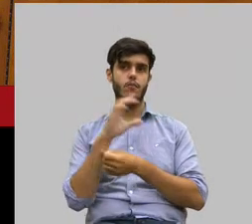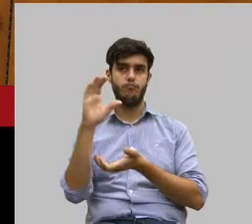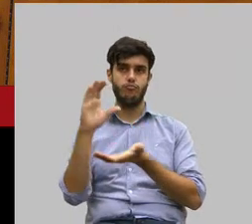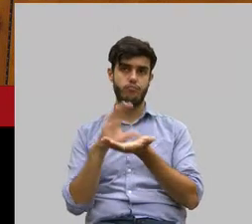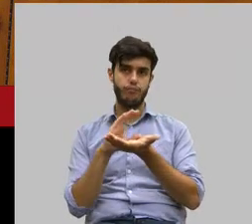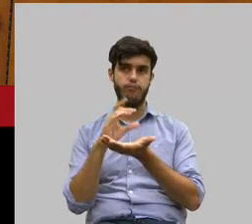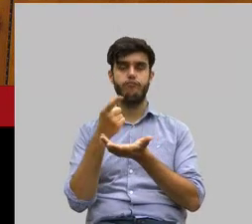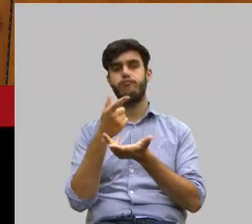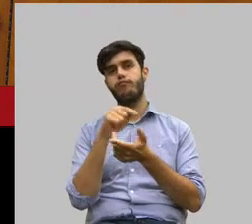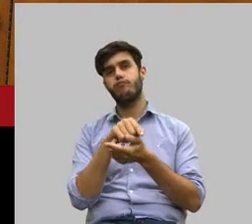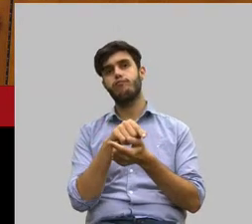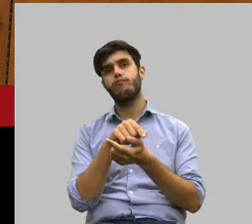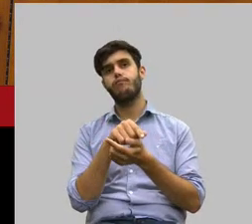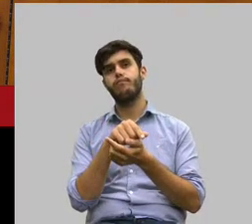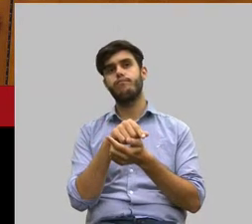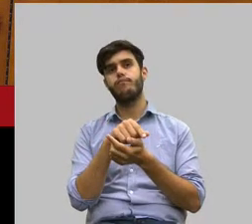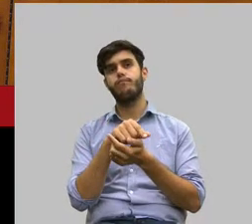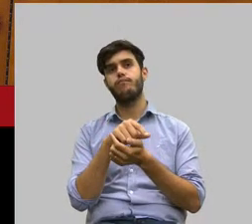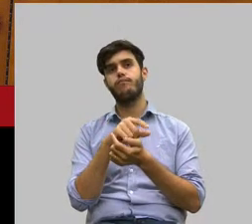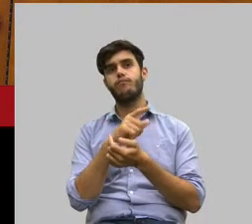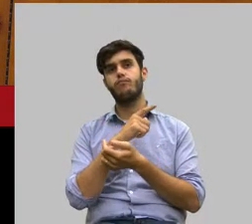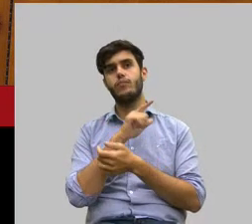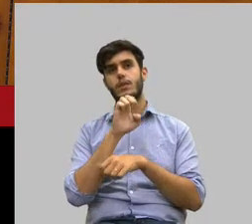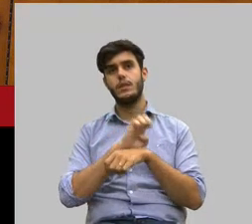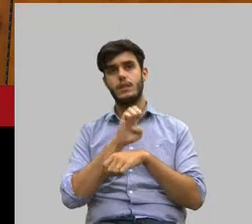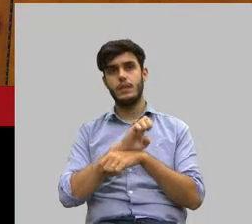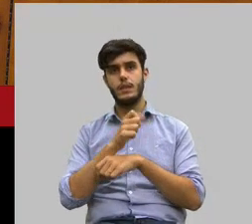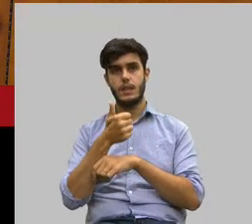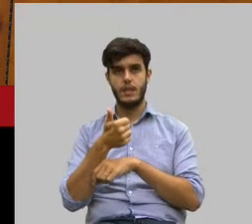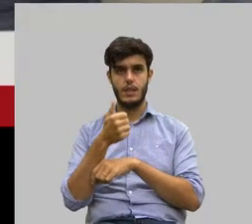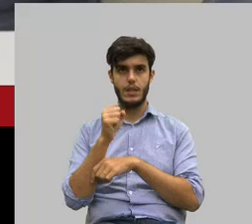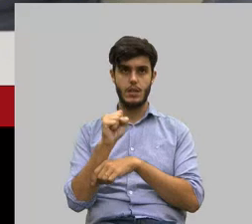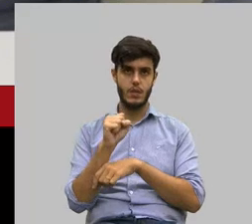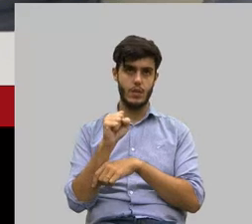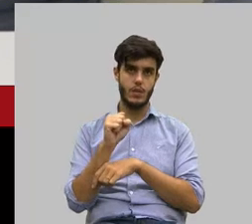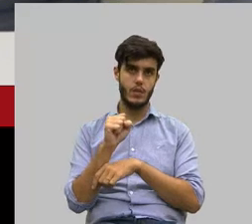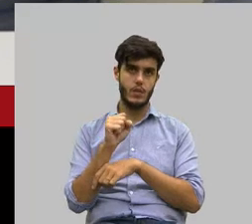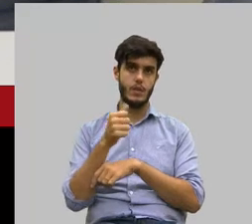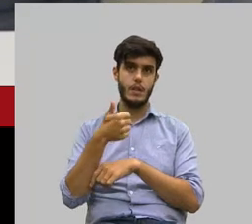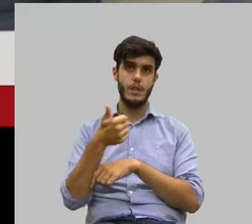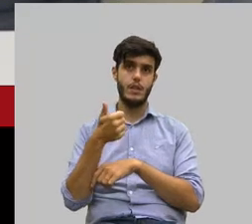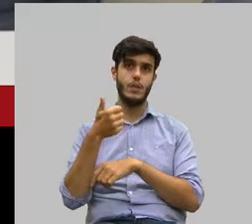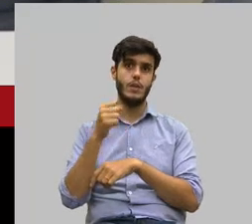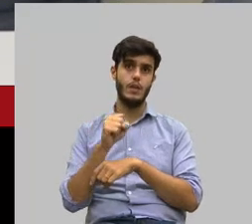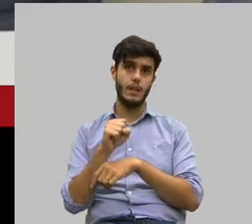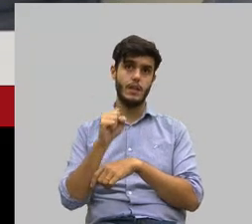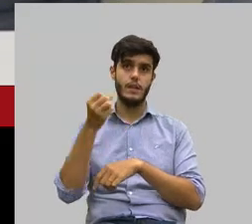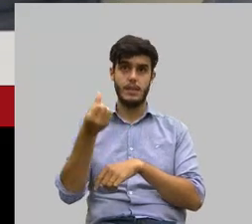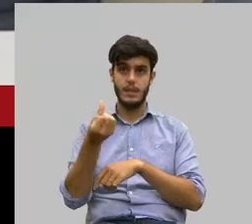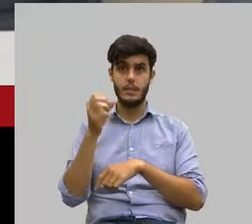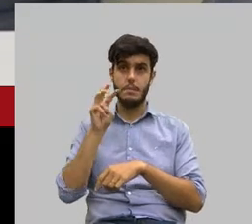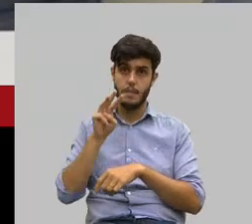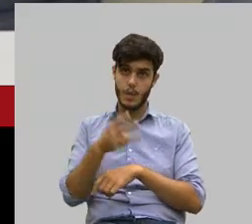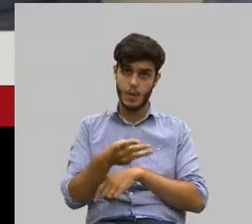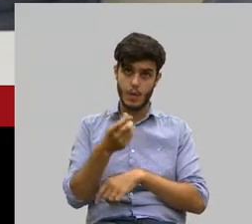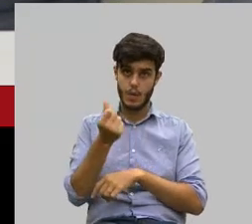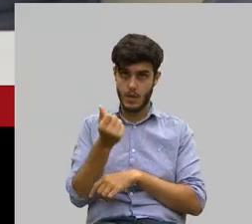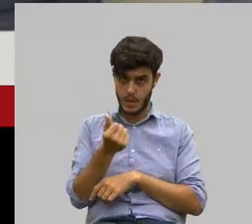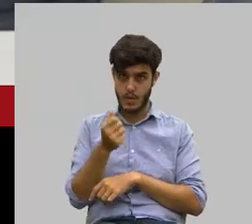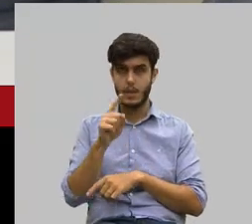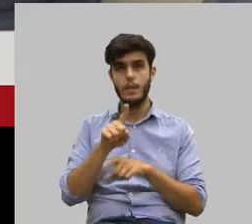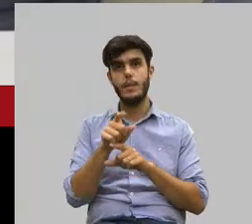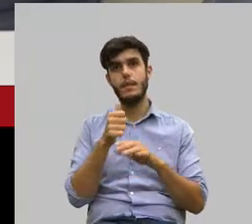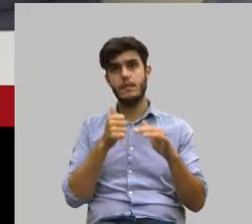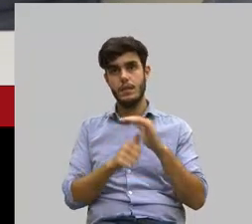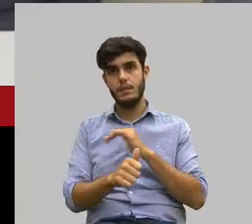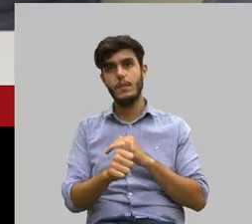ordinários do Estado de custeio mais de 186 milhões deais e de investimento de capital